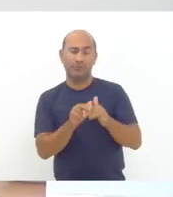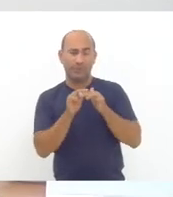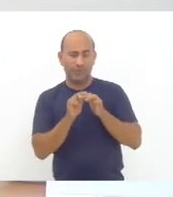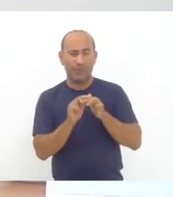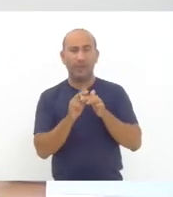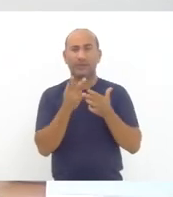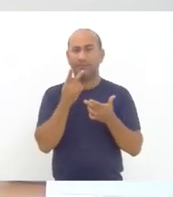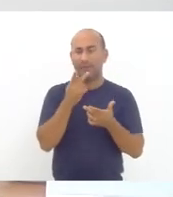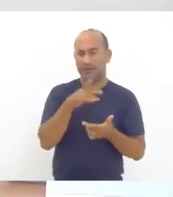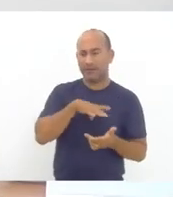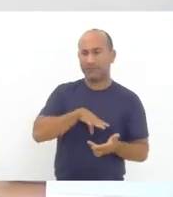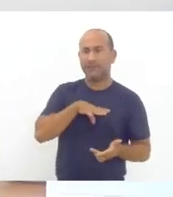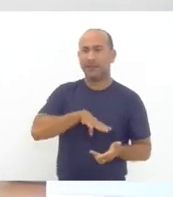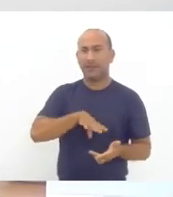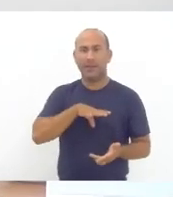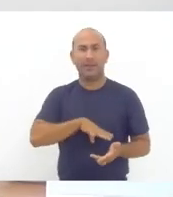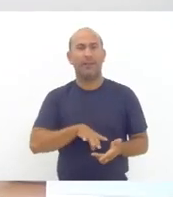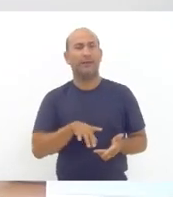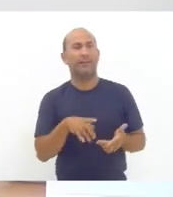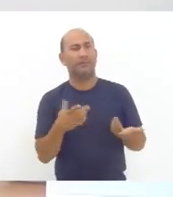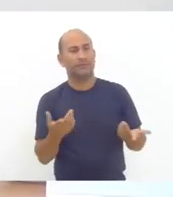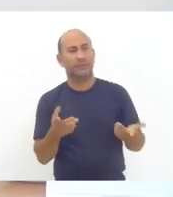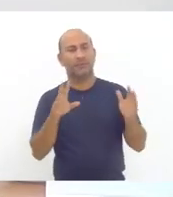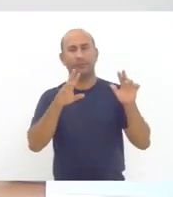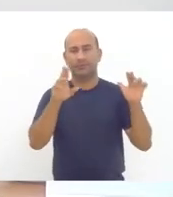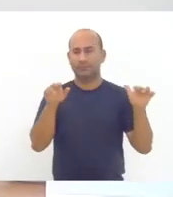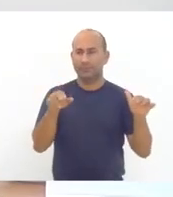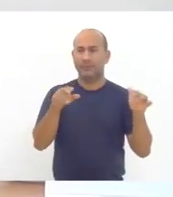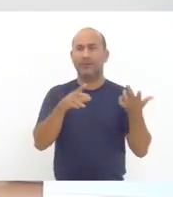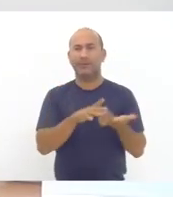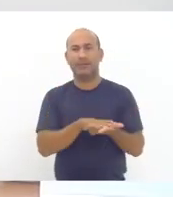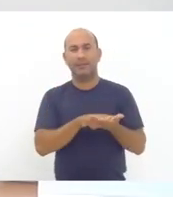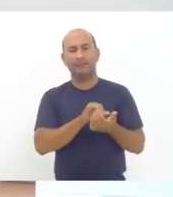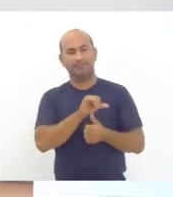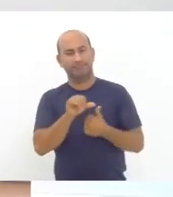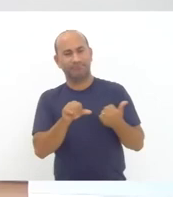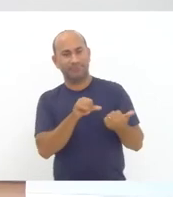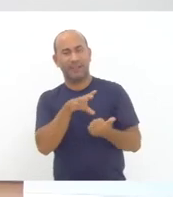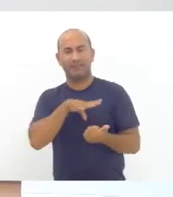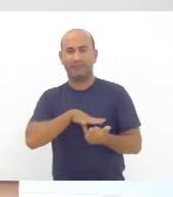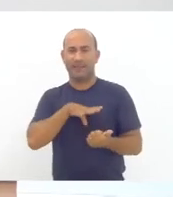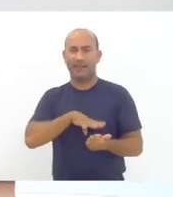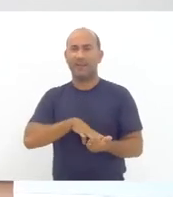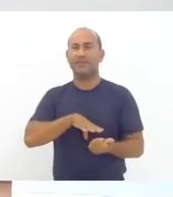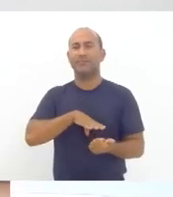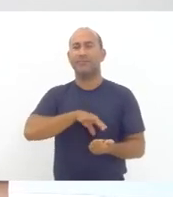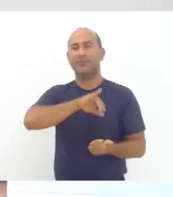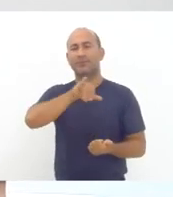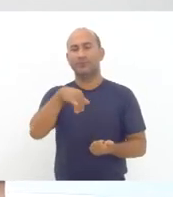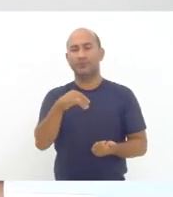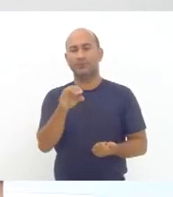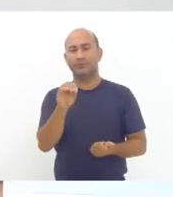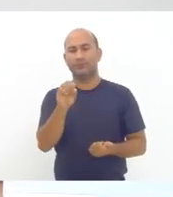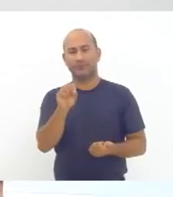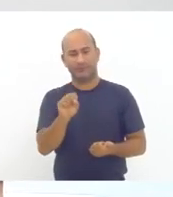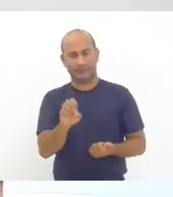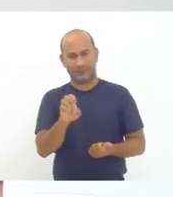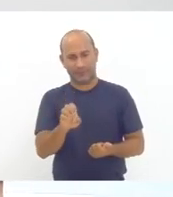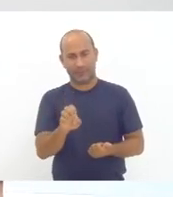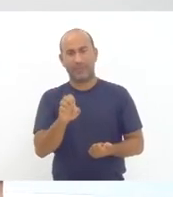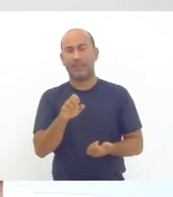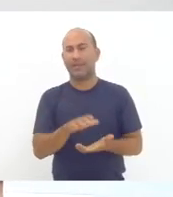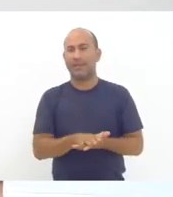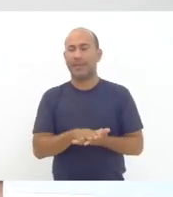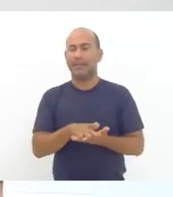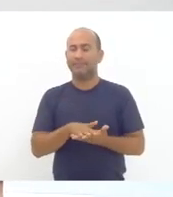das questões vascaínas né O viravasco que o Zé Pinto Monteiro com duas com tanta